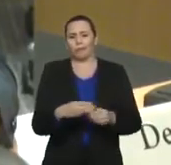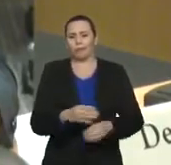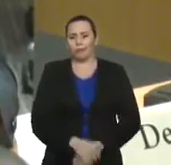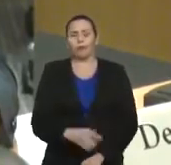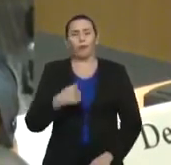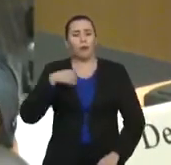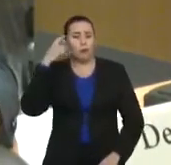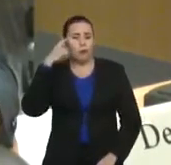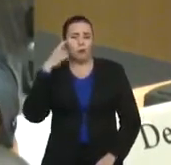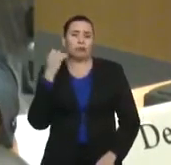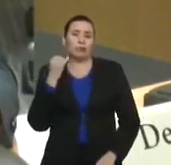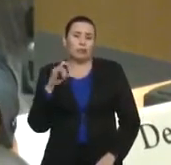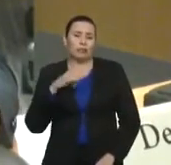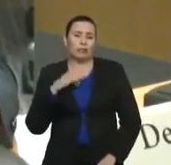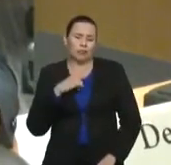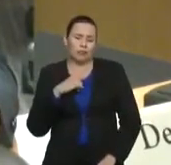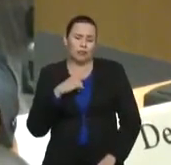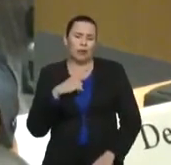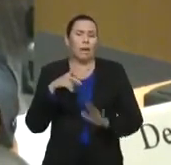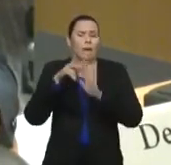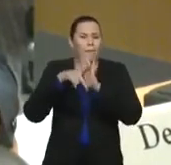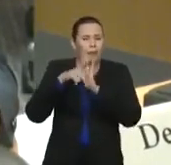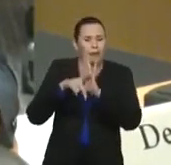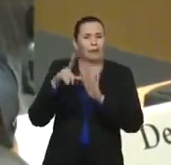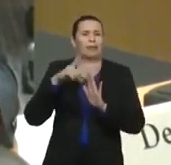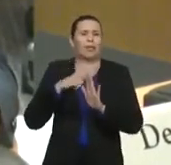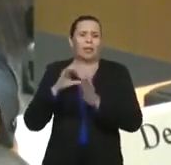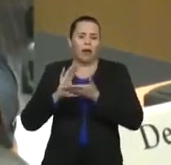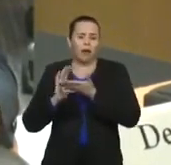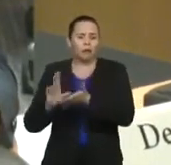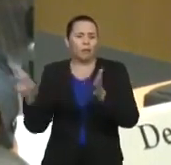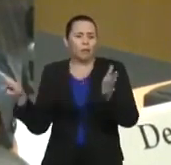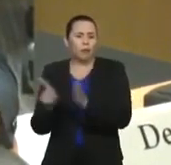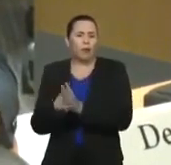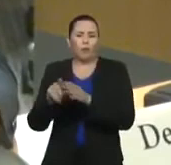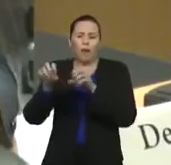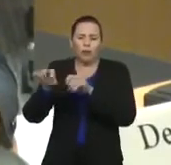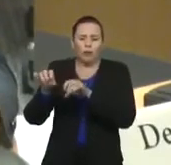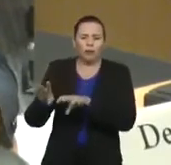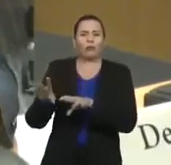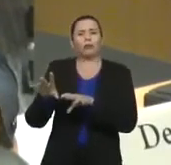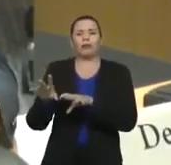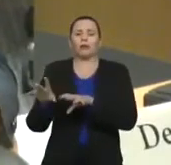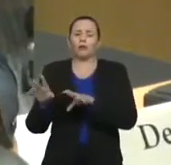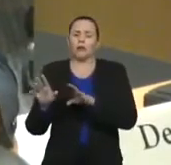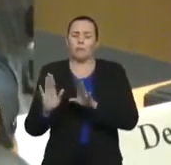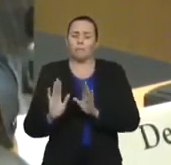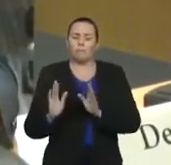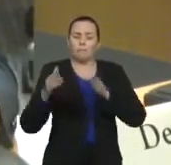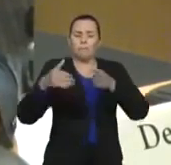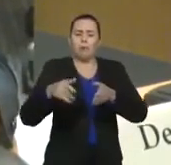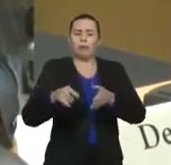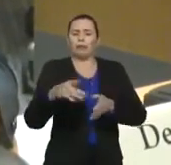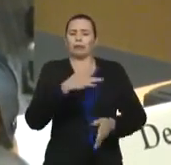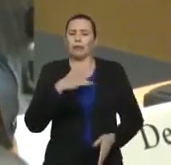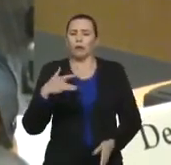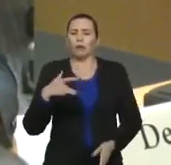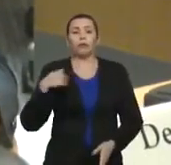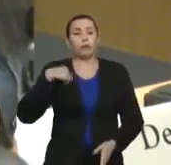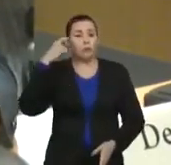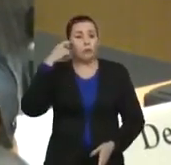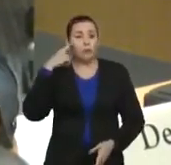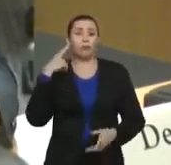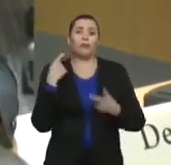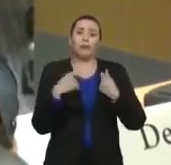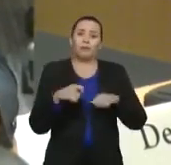temos que ter um planejamento anual de como vai ser feita essa conservação, em que período, como vai ser